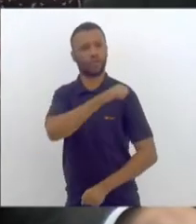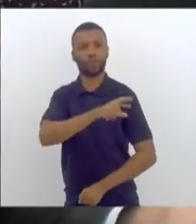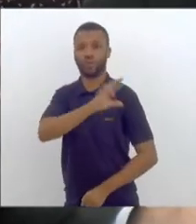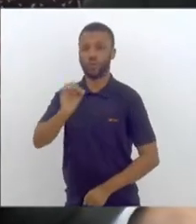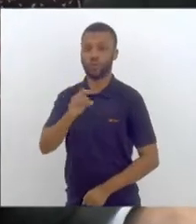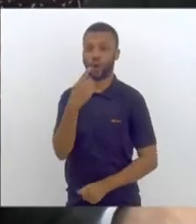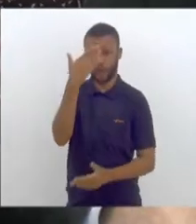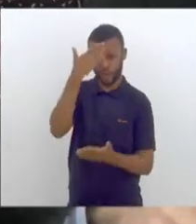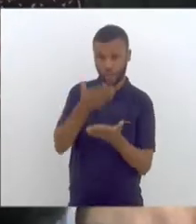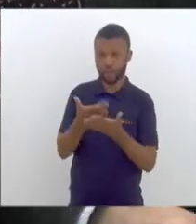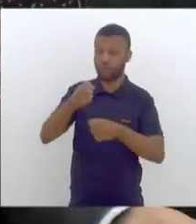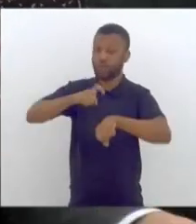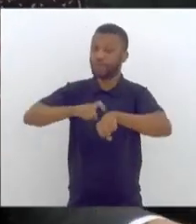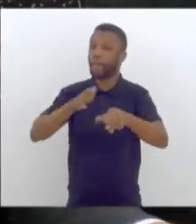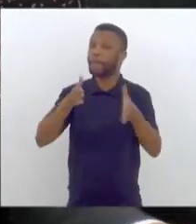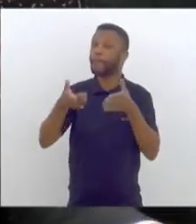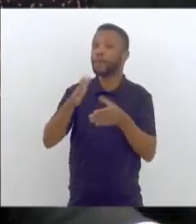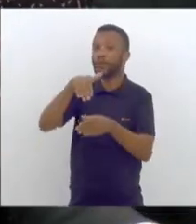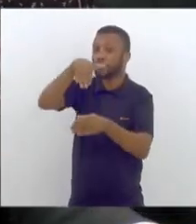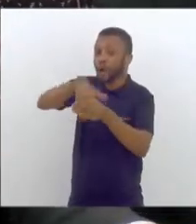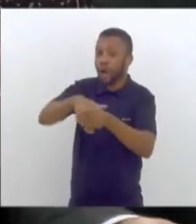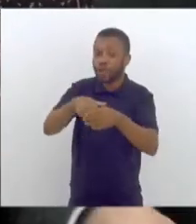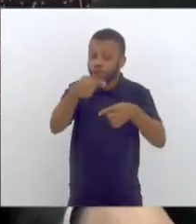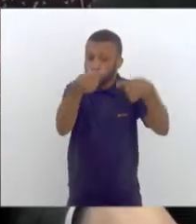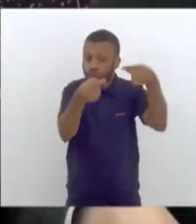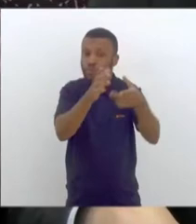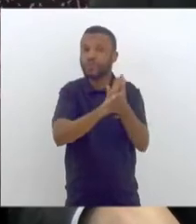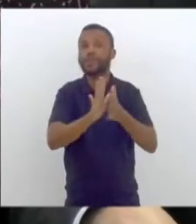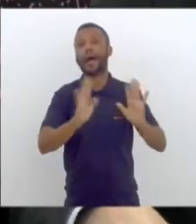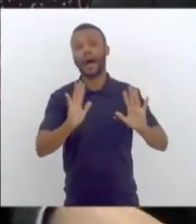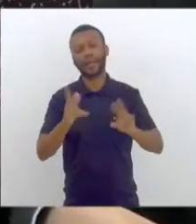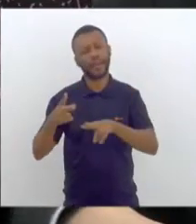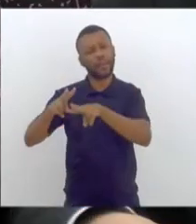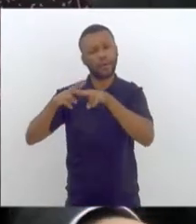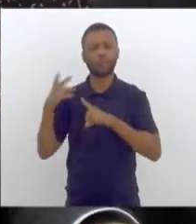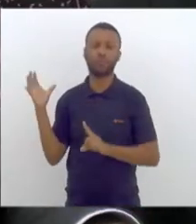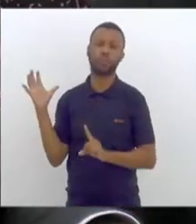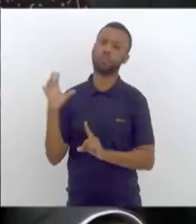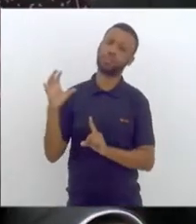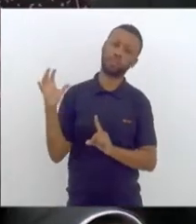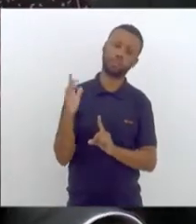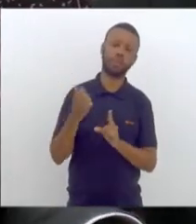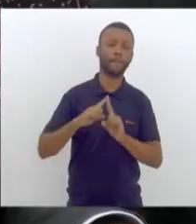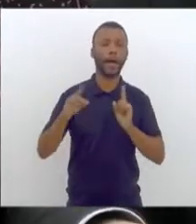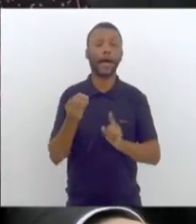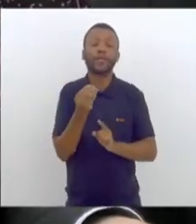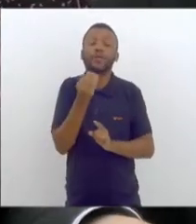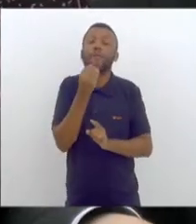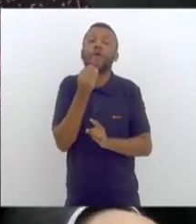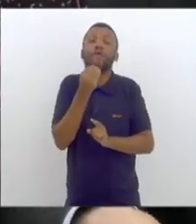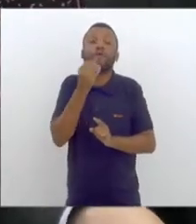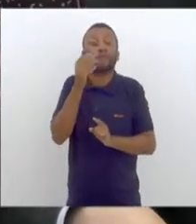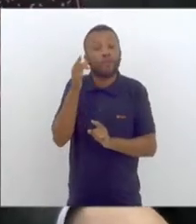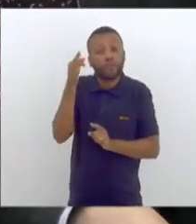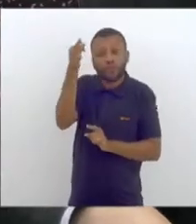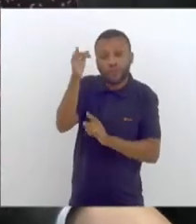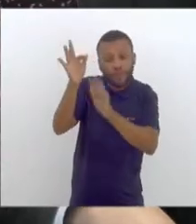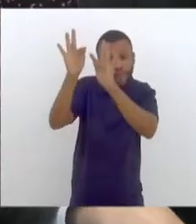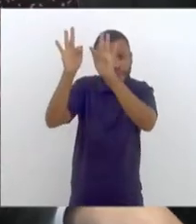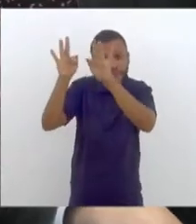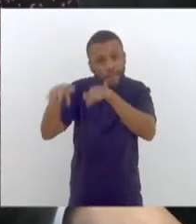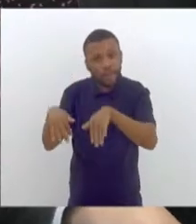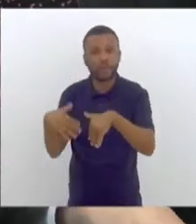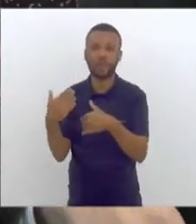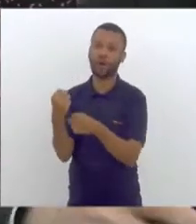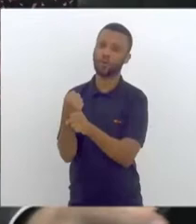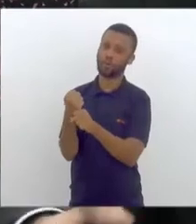eleitoral isso não tenha sido colocado em Pauta até por causa do seu reflexo Mas provavelmente até o final do ano deve-se ter